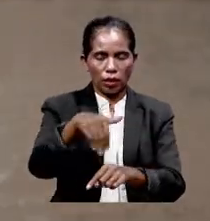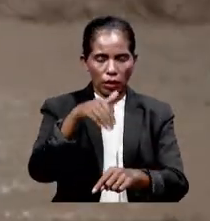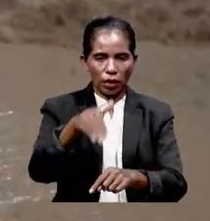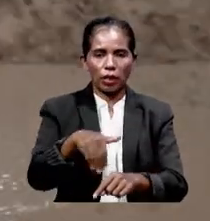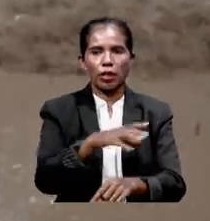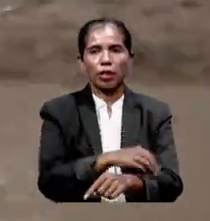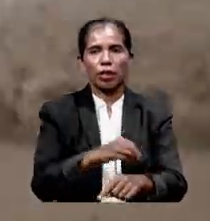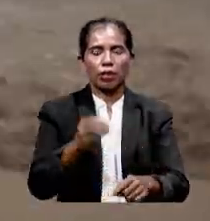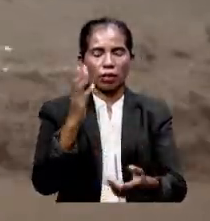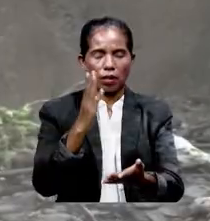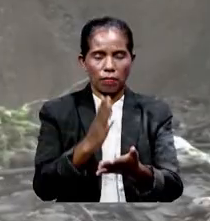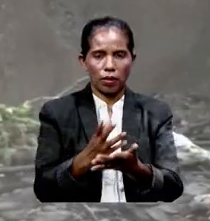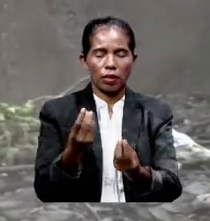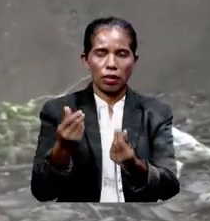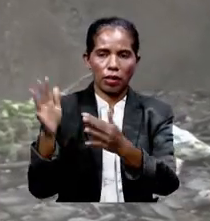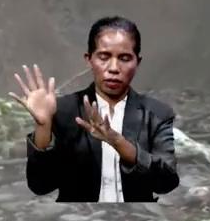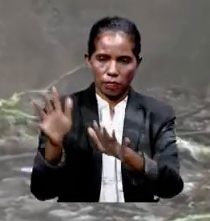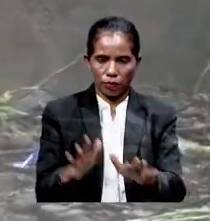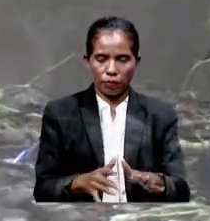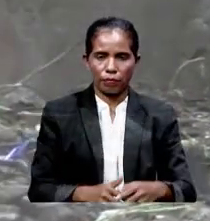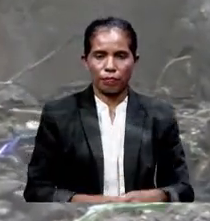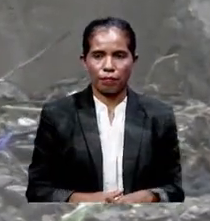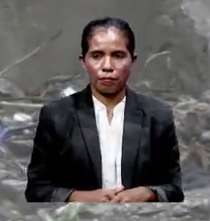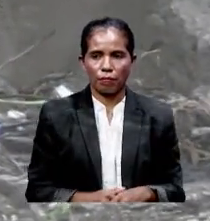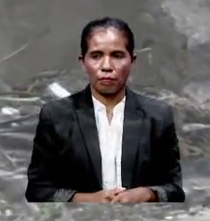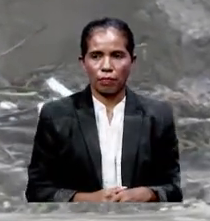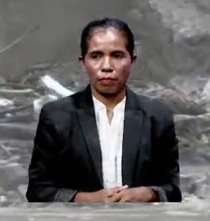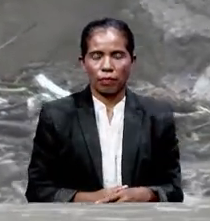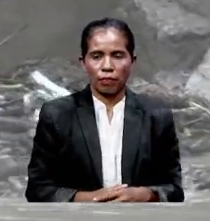o de minimiza sedimentação. Santina de Jesus, Agostinho da Costa, GMN.